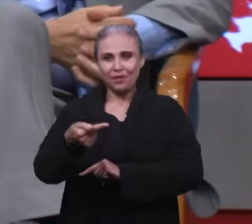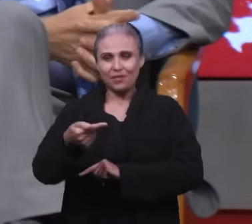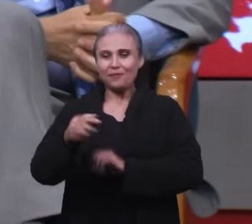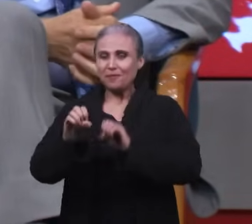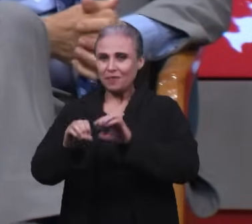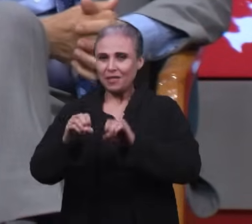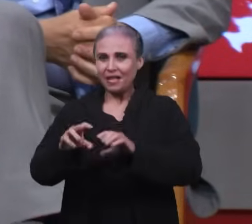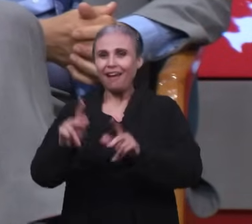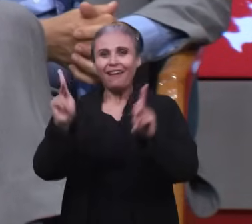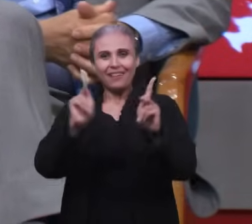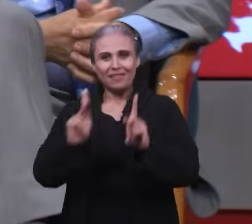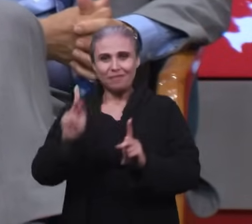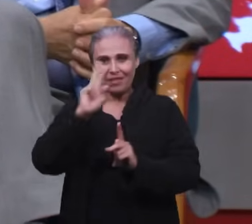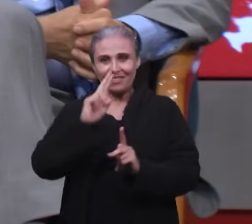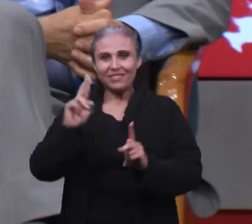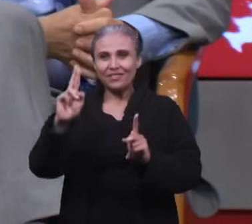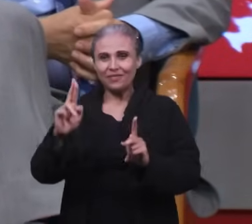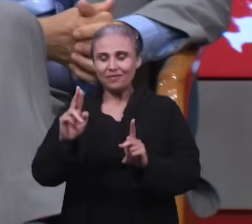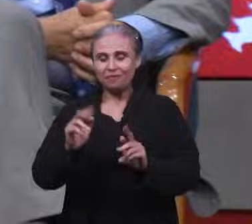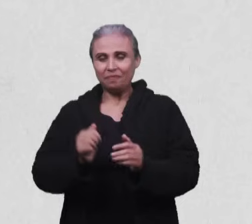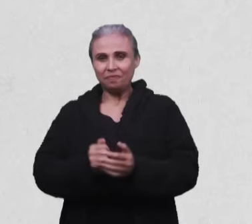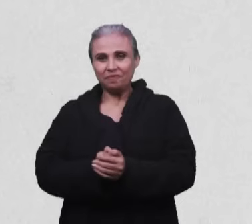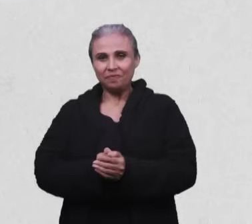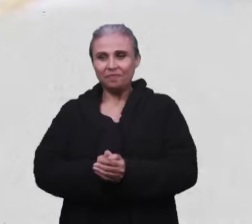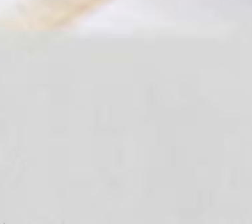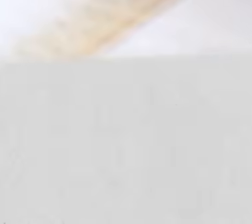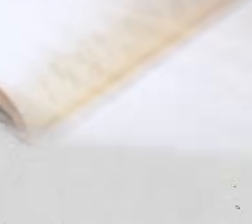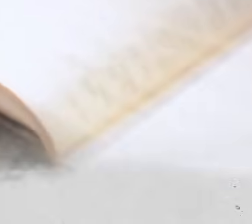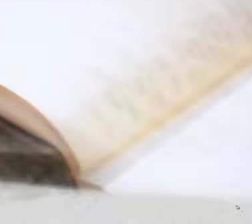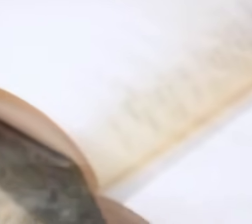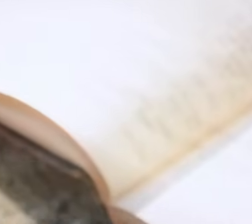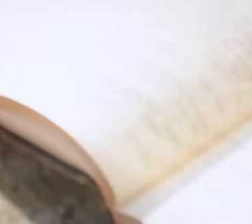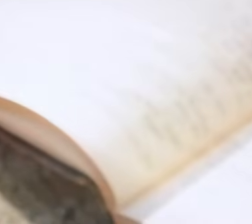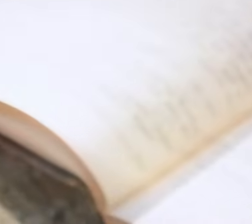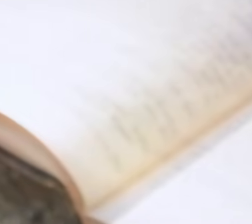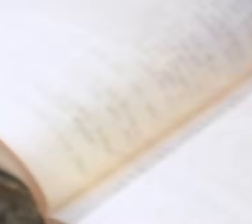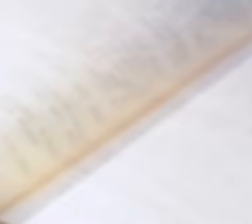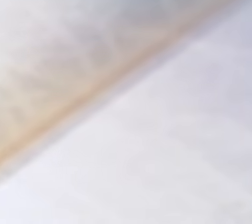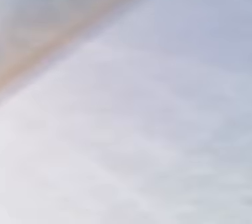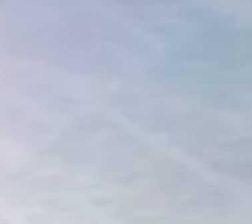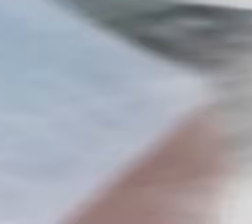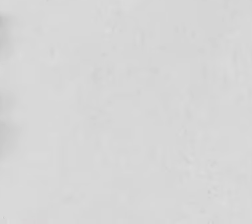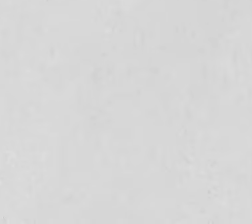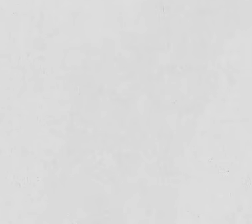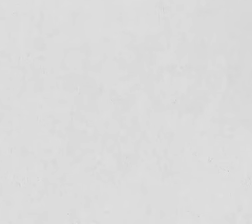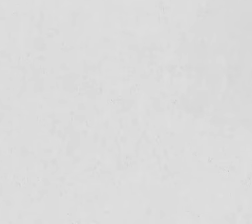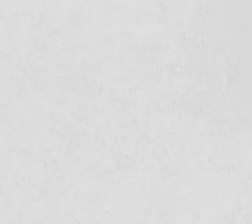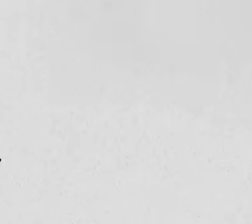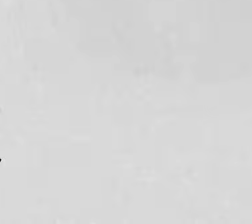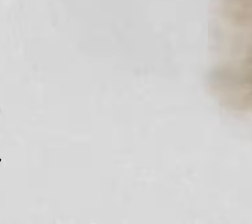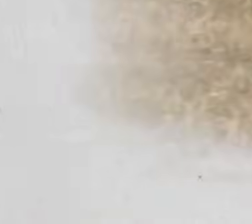isso no próximo programa. A paz do Senhor.